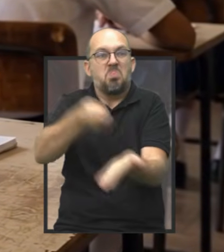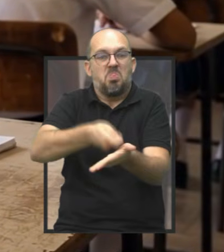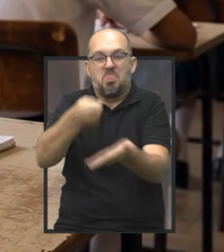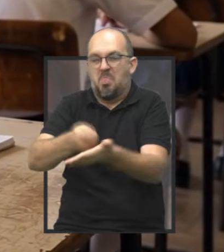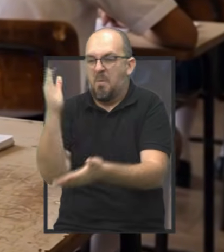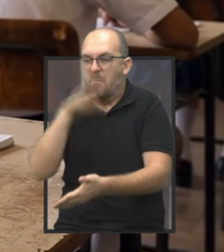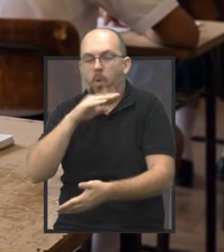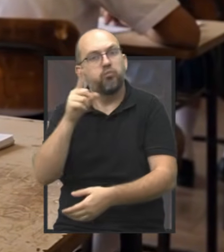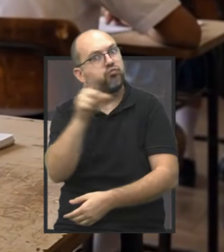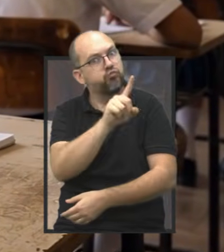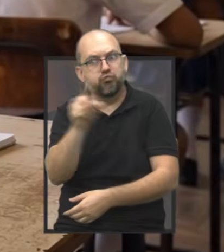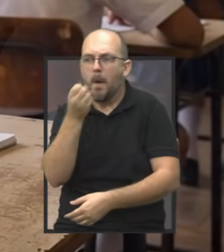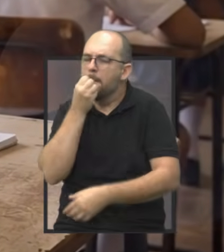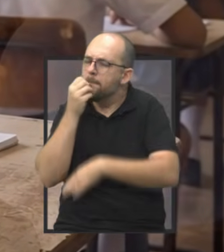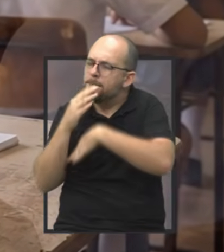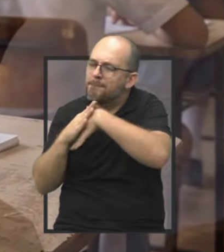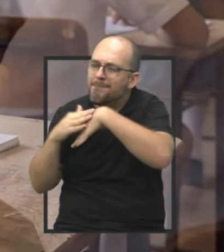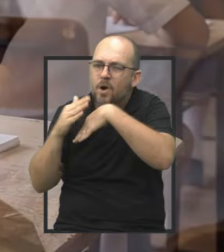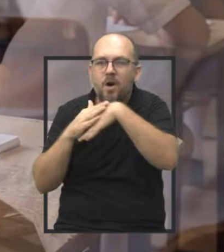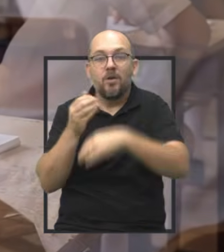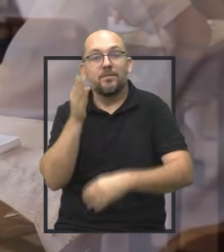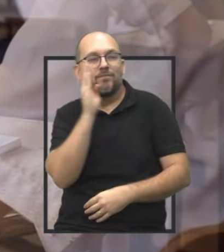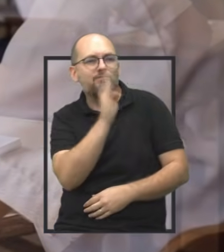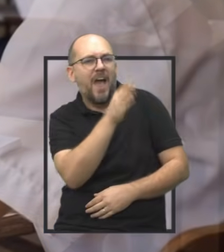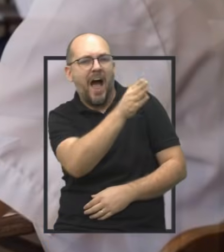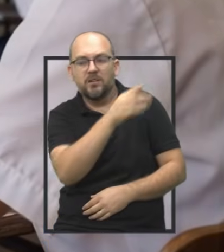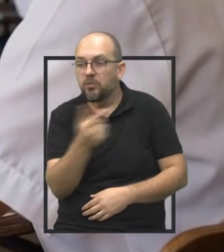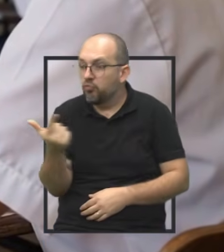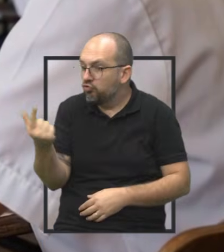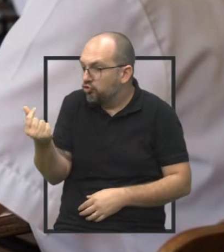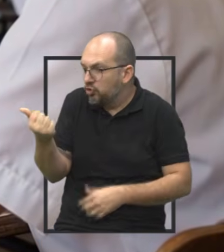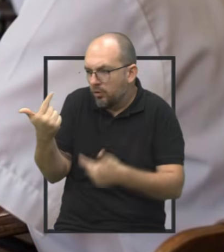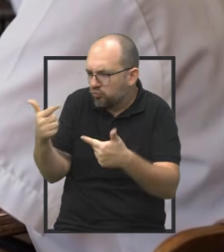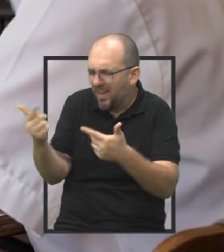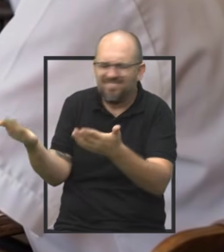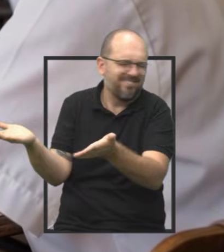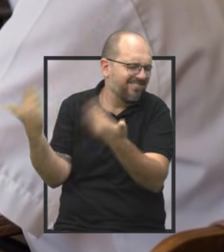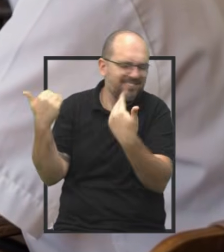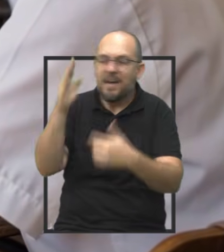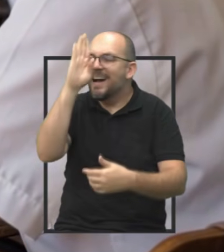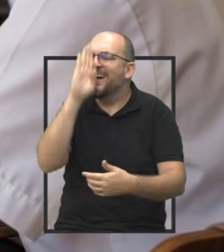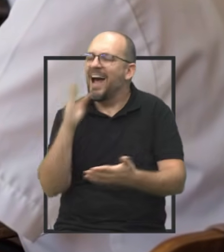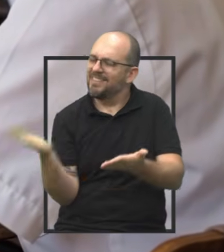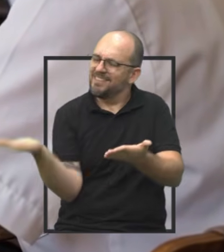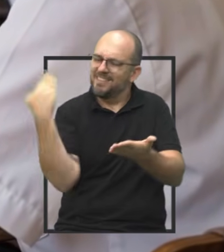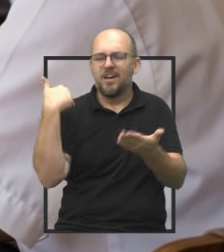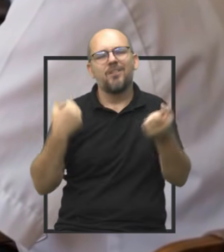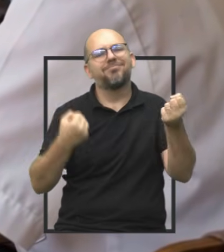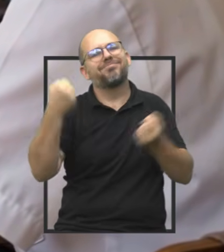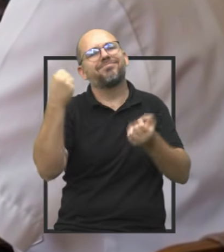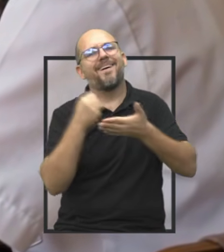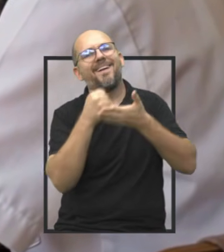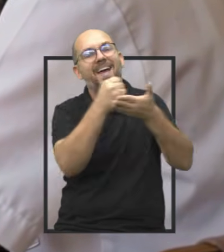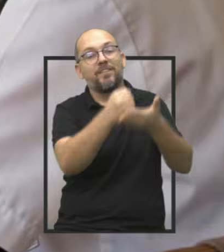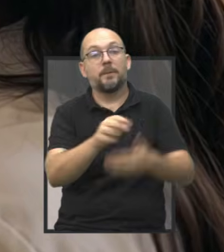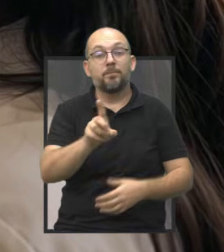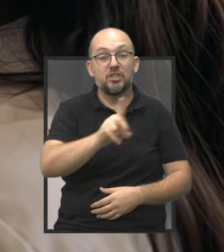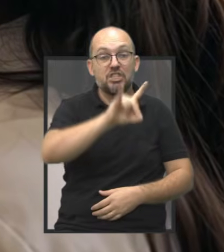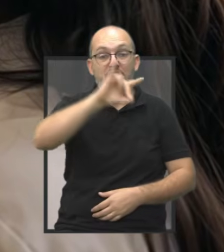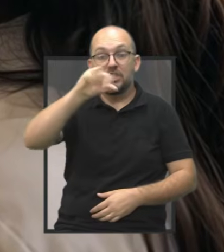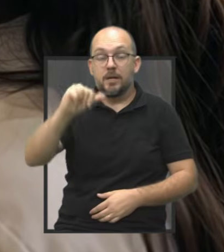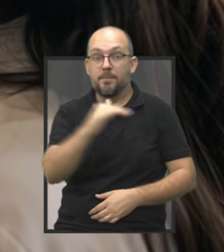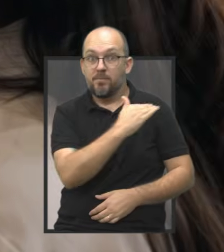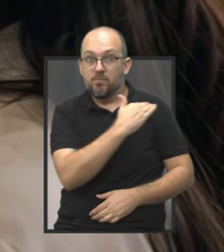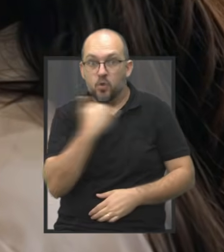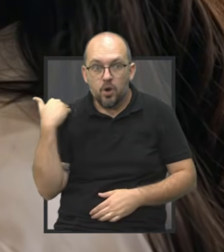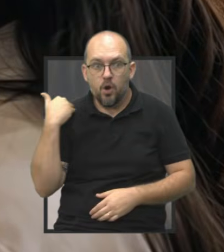era exigente, pois quando viajava, deixava os que não tinham condições de pagar viajarem de graça. No dia em que